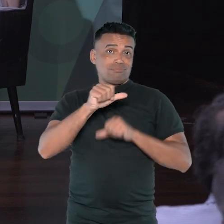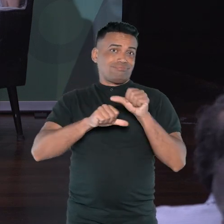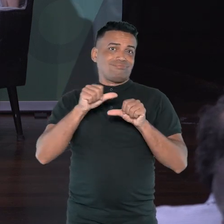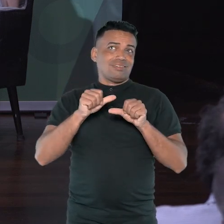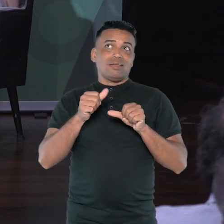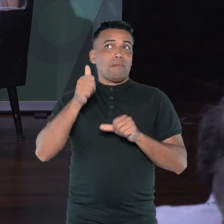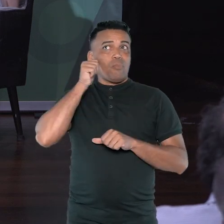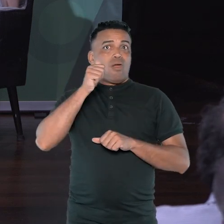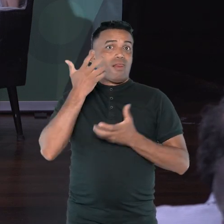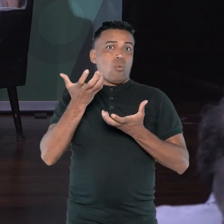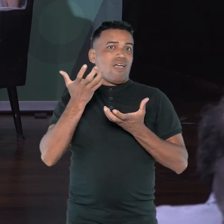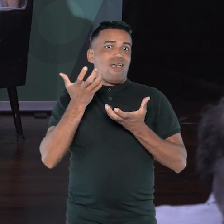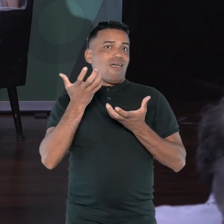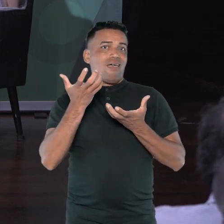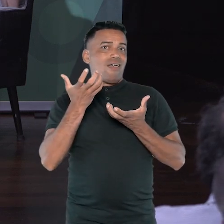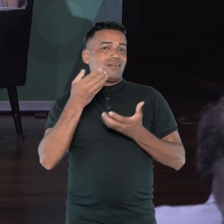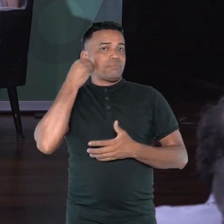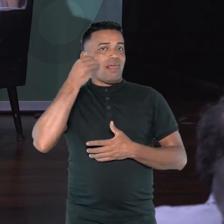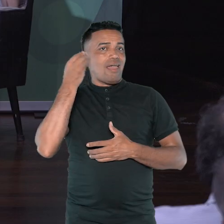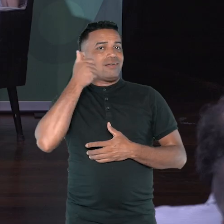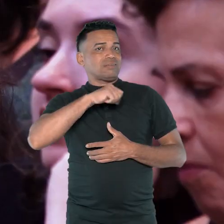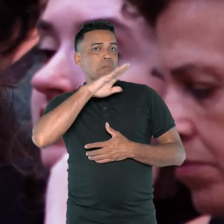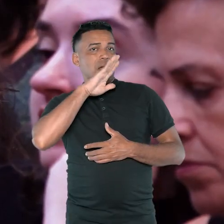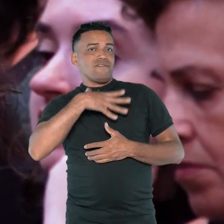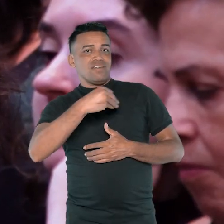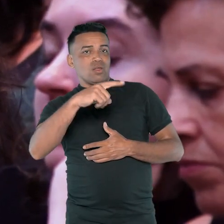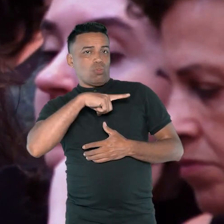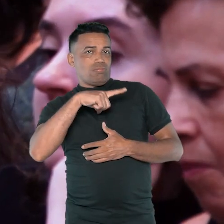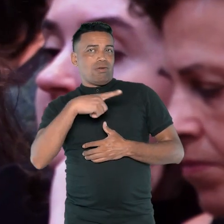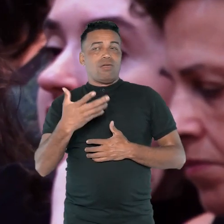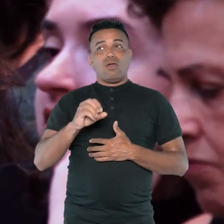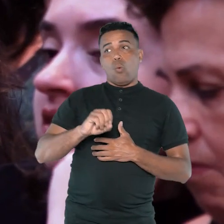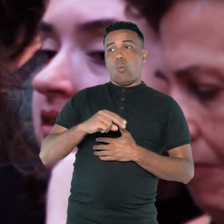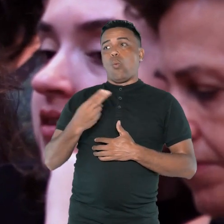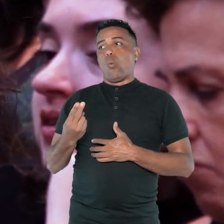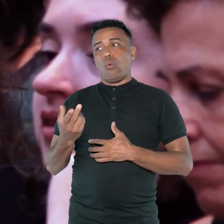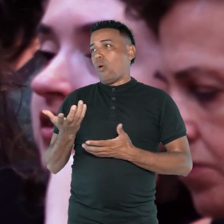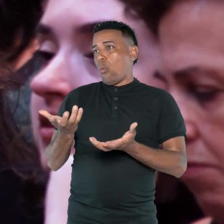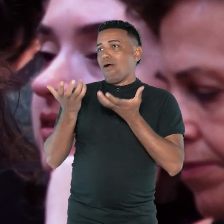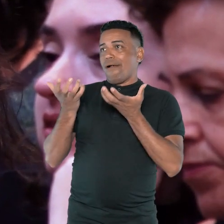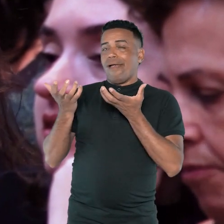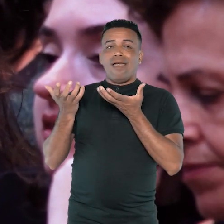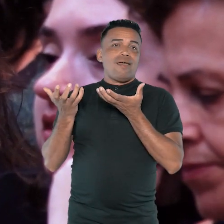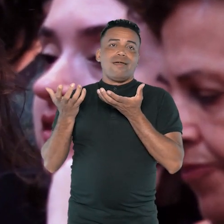sentido de não querem ser mães ou não querem efetivamente exercer esse tipo de cuidado, né, que tem sido